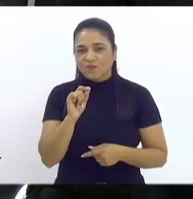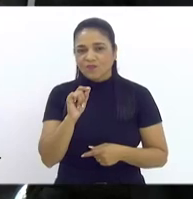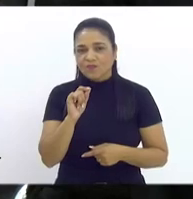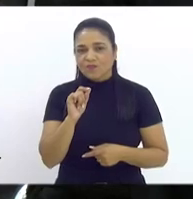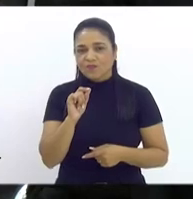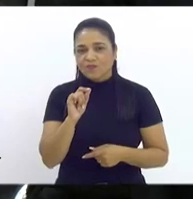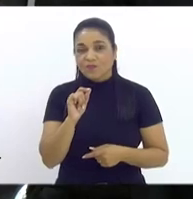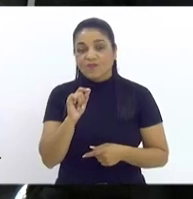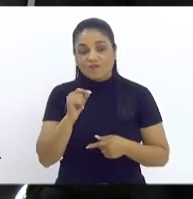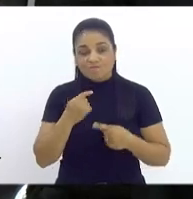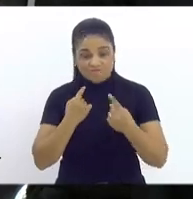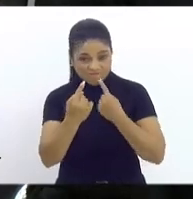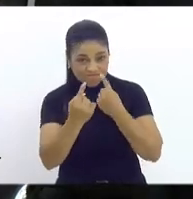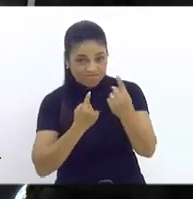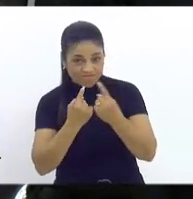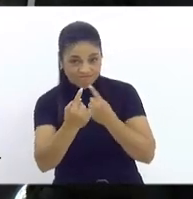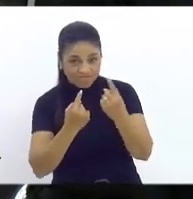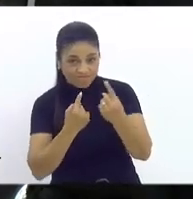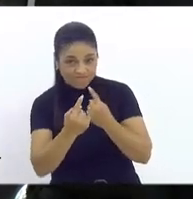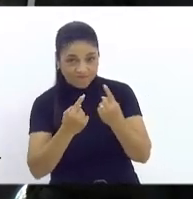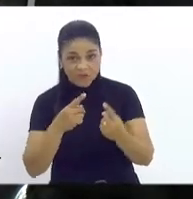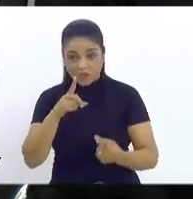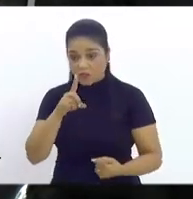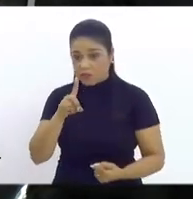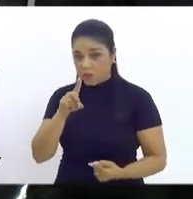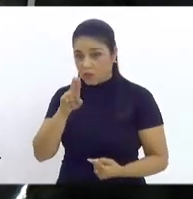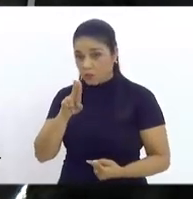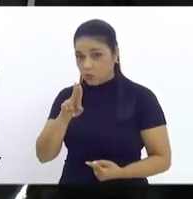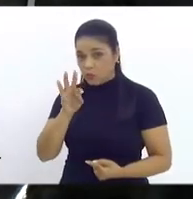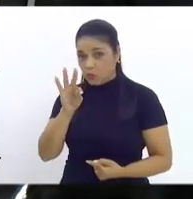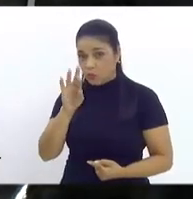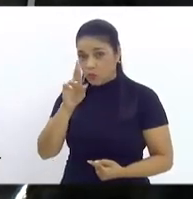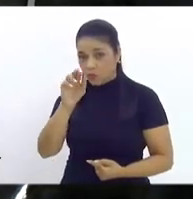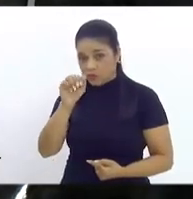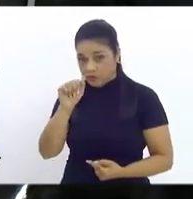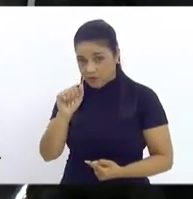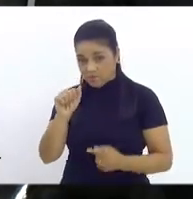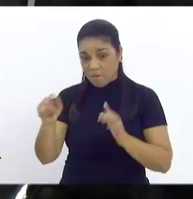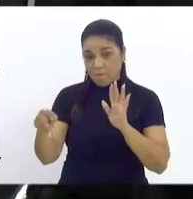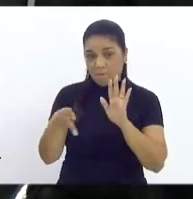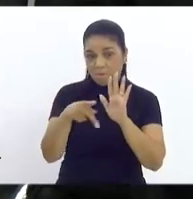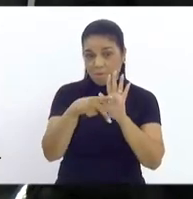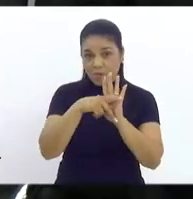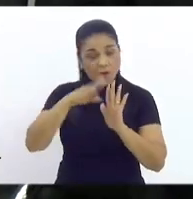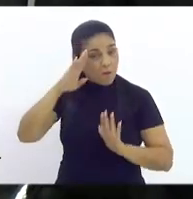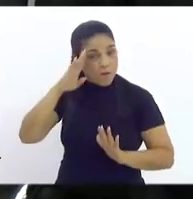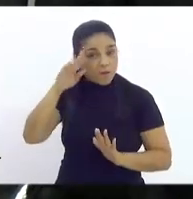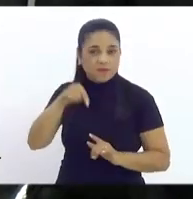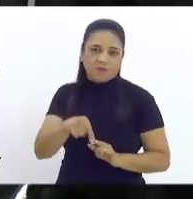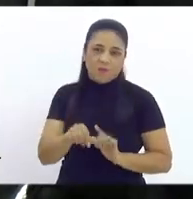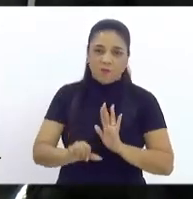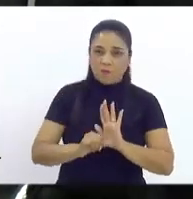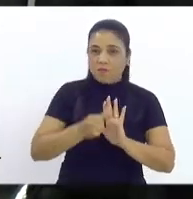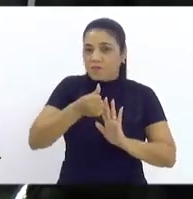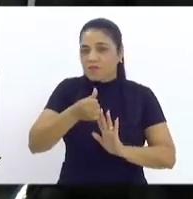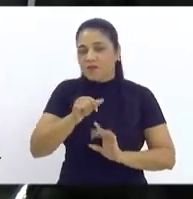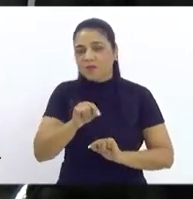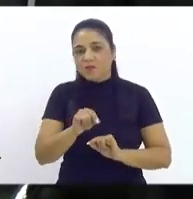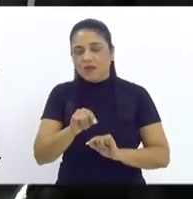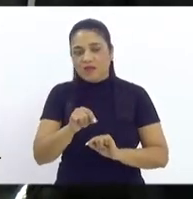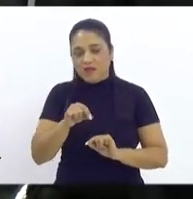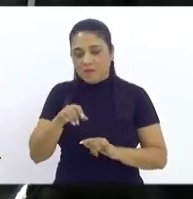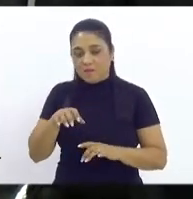é que as vias sejam, a Dutra seja um projeto piloto para que a gente possa instalar postos. Existem